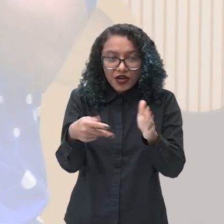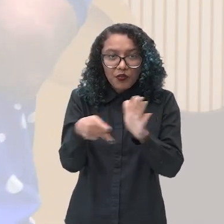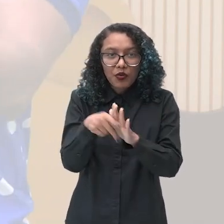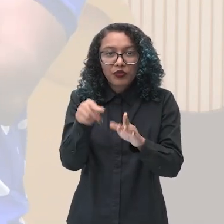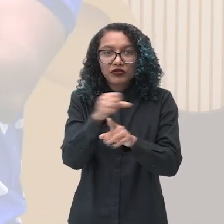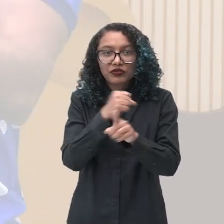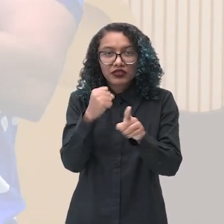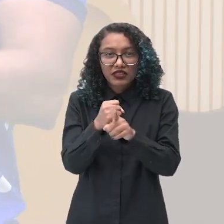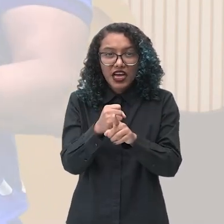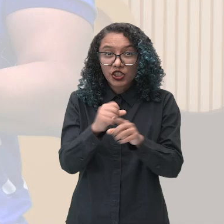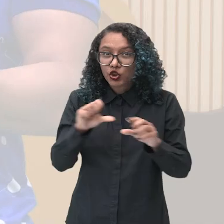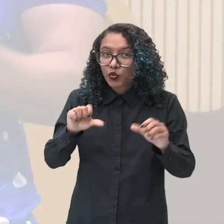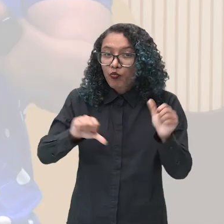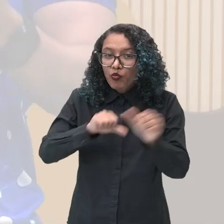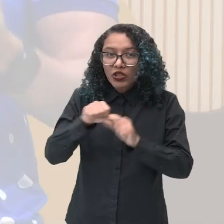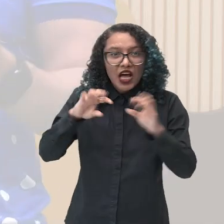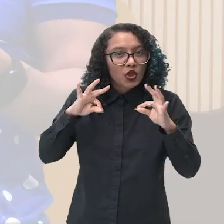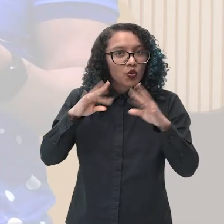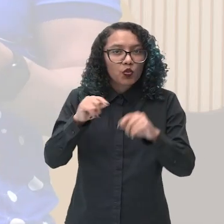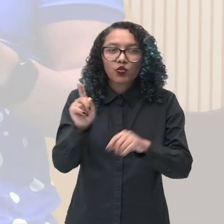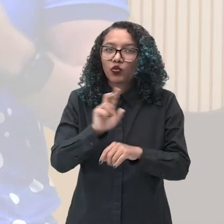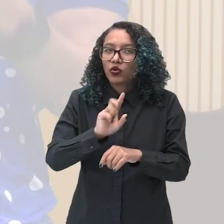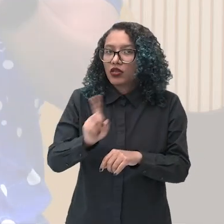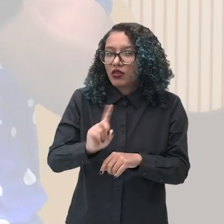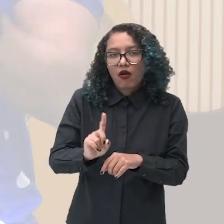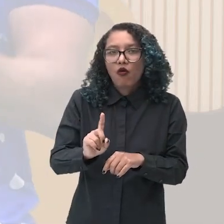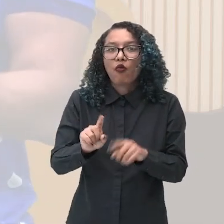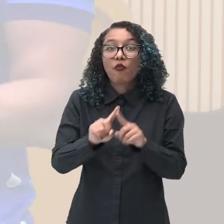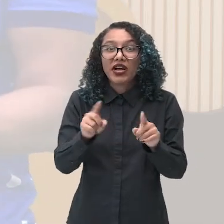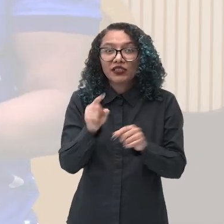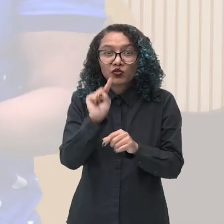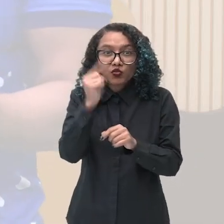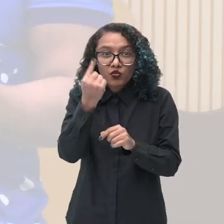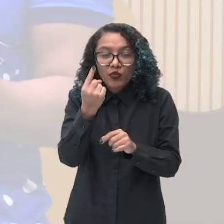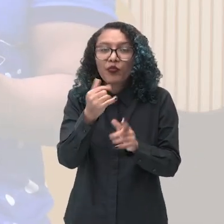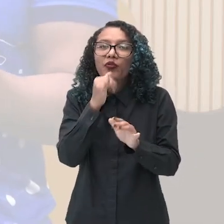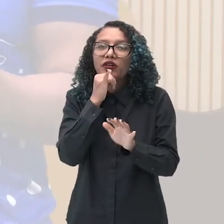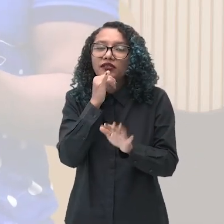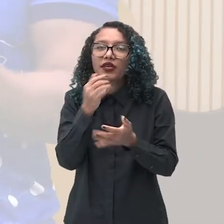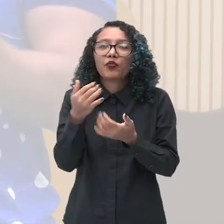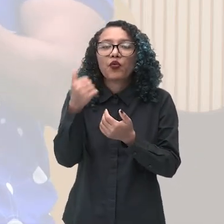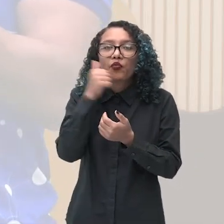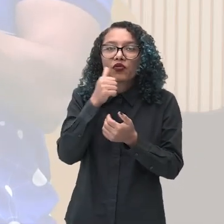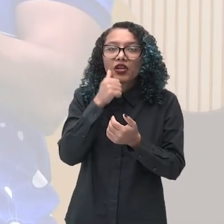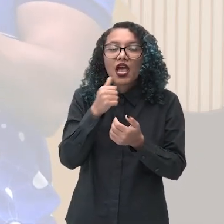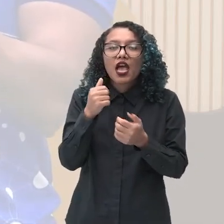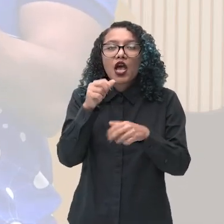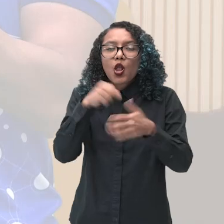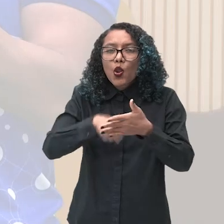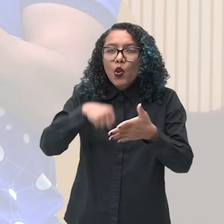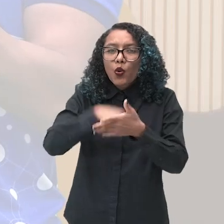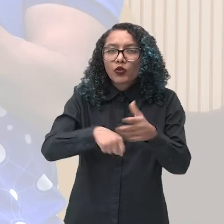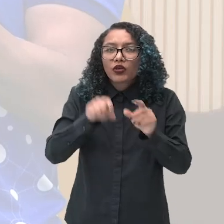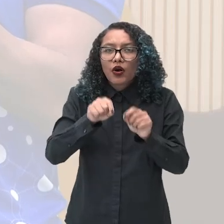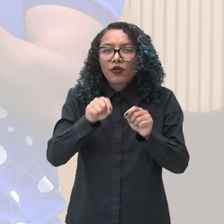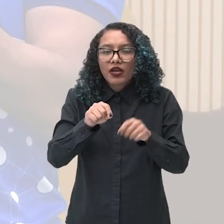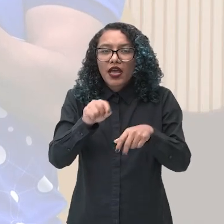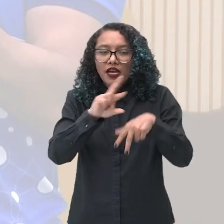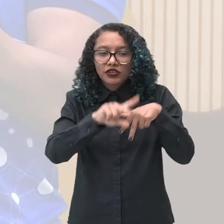é mudar um aspecto. Um exemplo, as mulheres. As mulheres lutam por igualdade de gênero, né? Então, elas querem mudar um